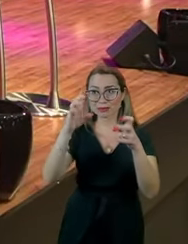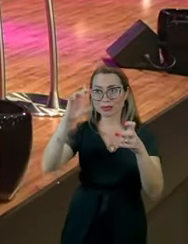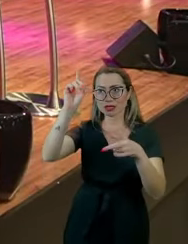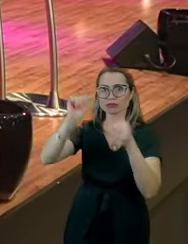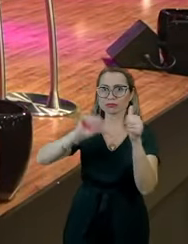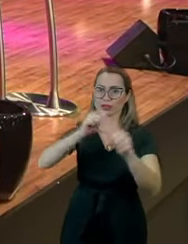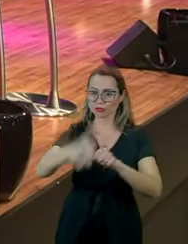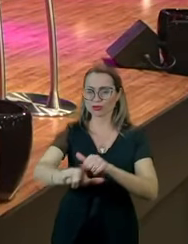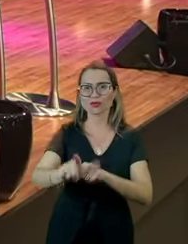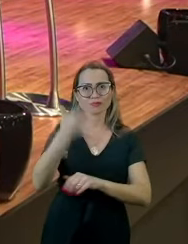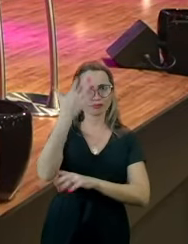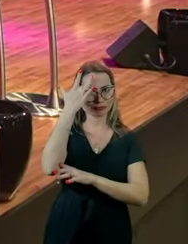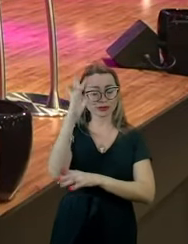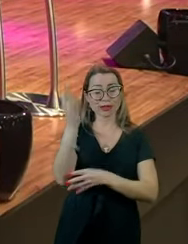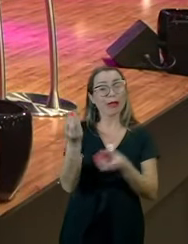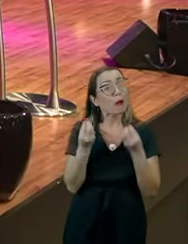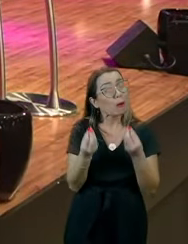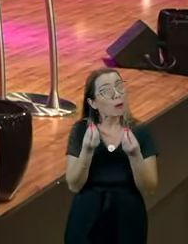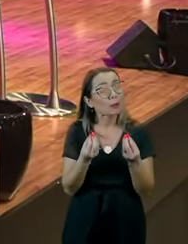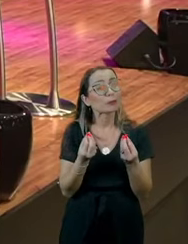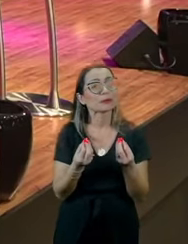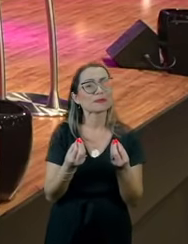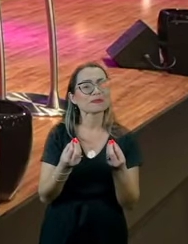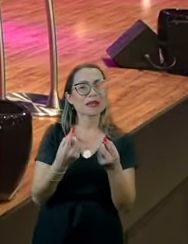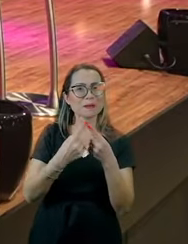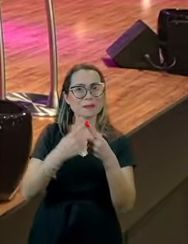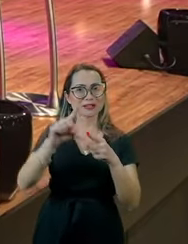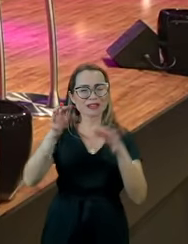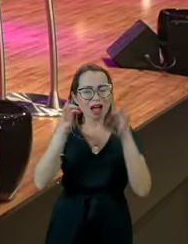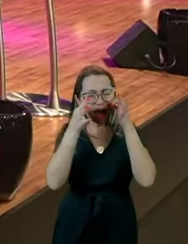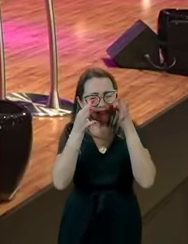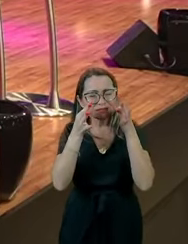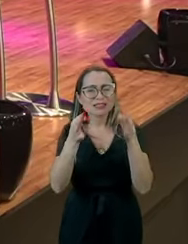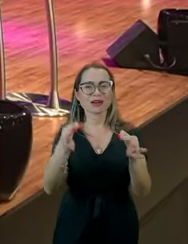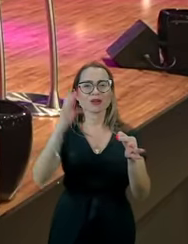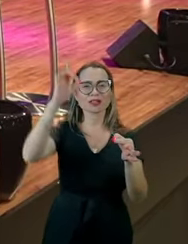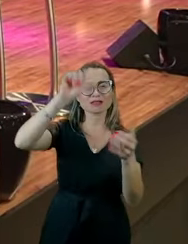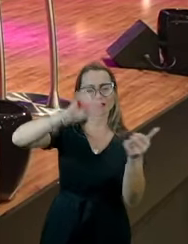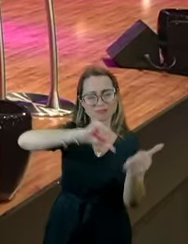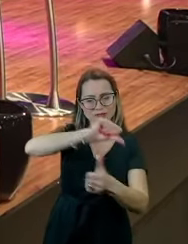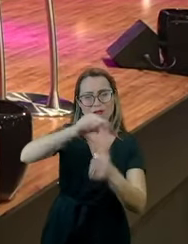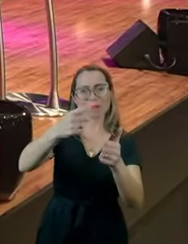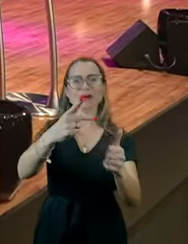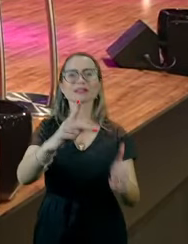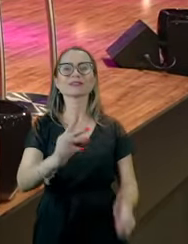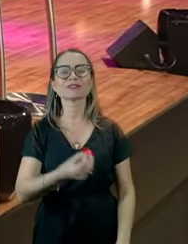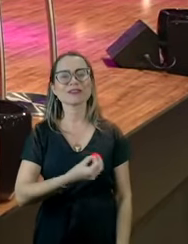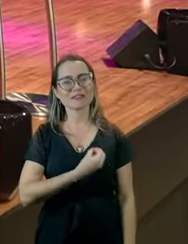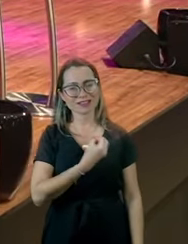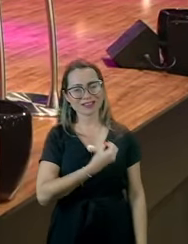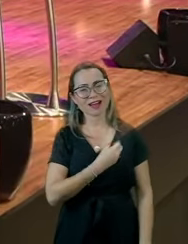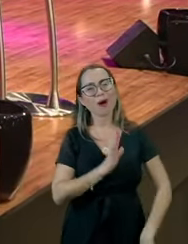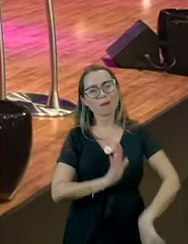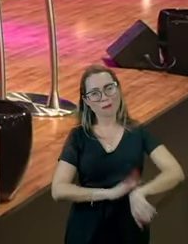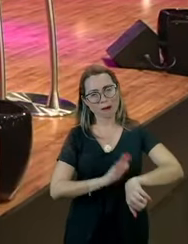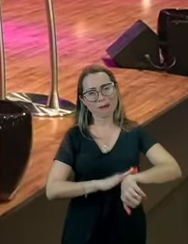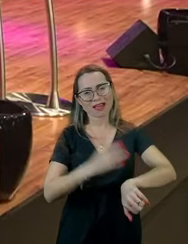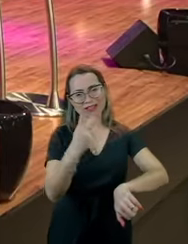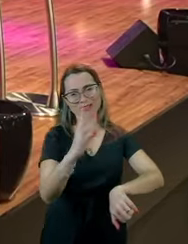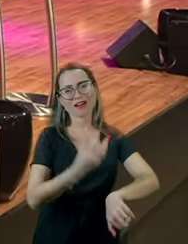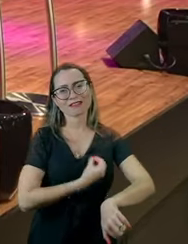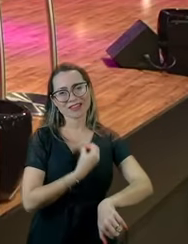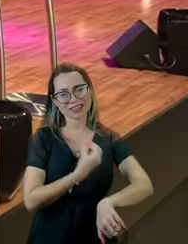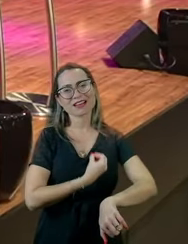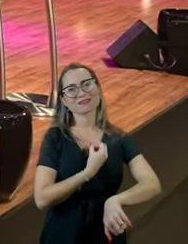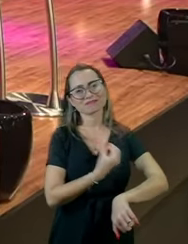como. Mas que os ouvidos estejam atentos, que Deus está transicionando. E está transicionando